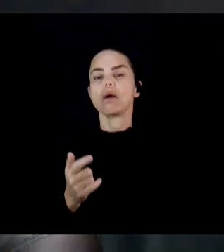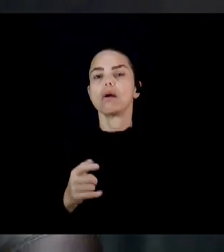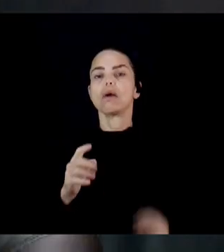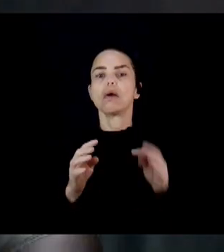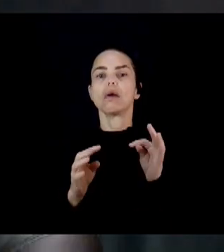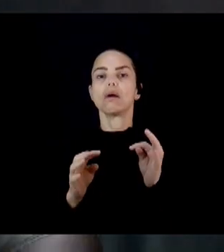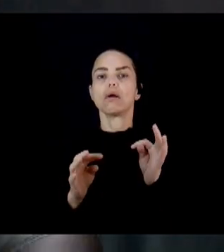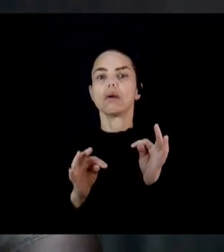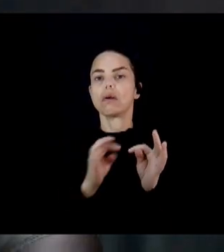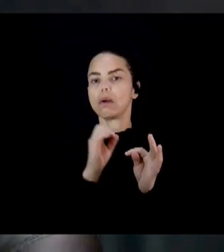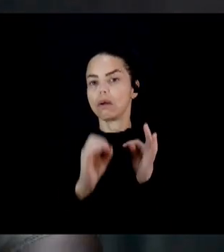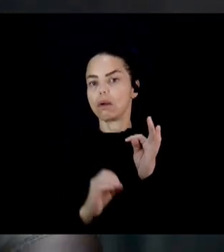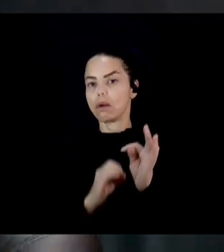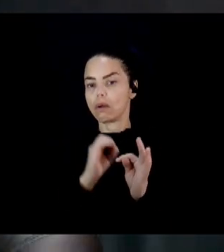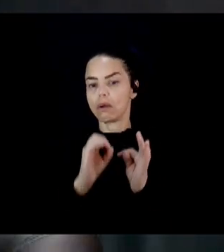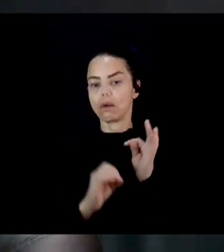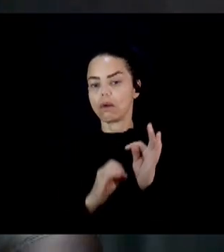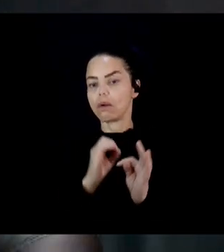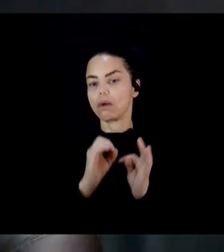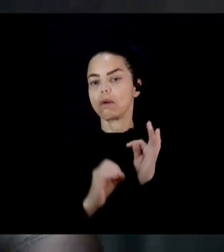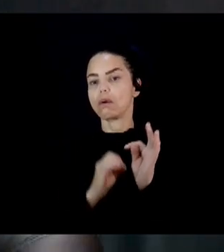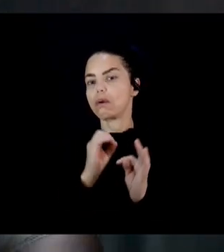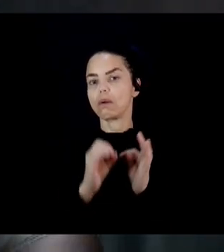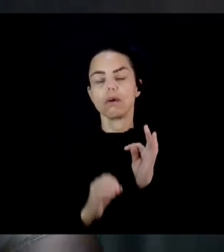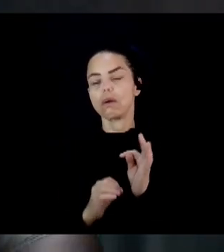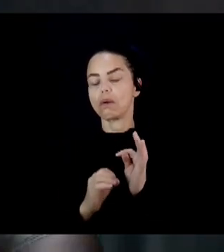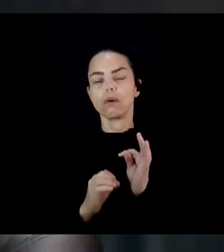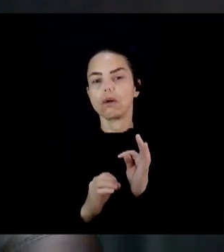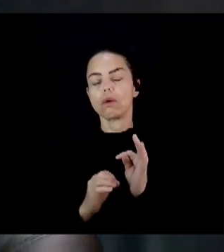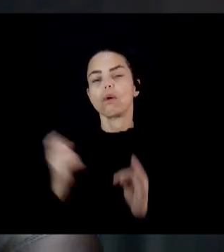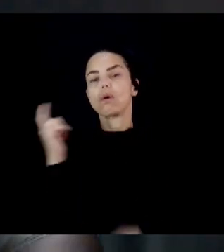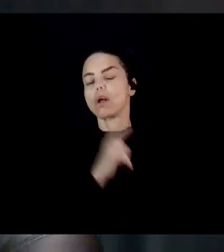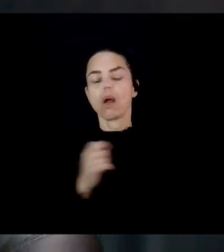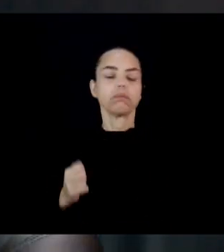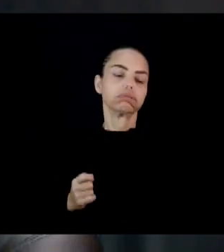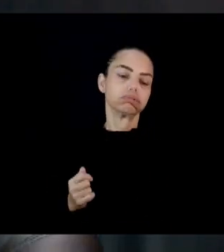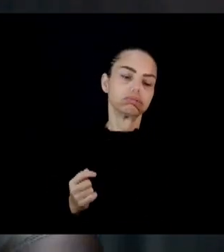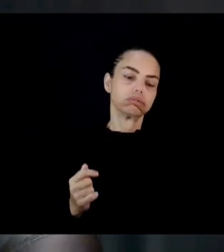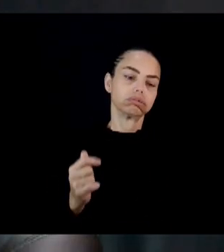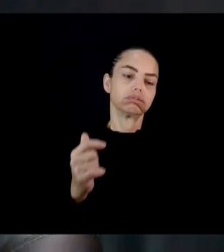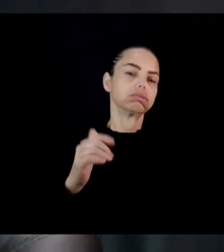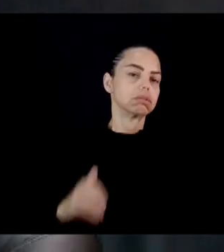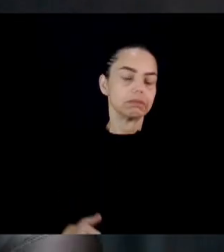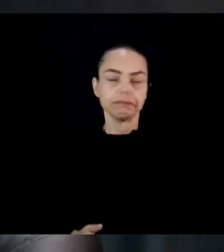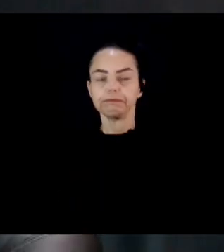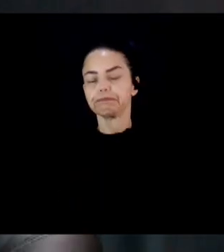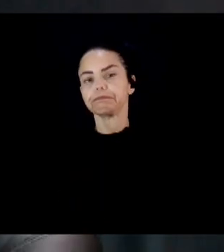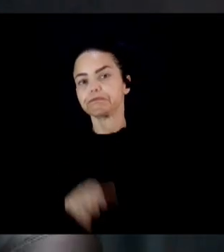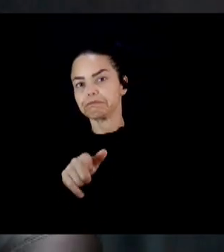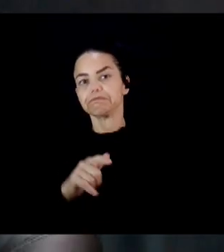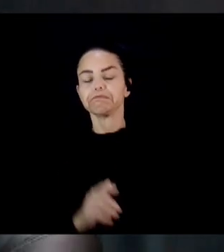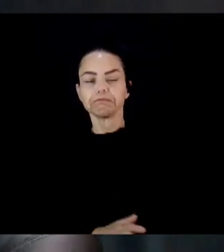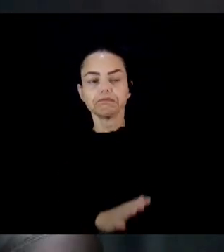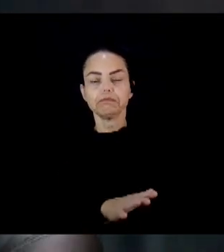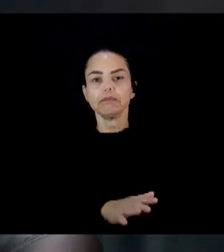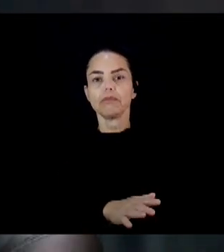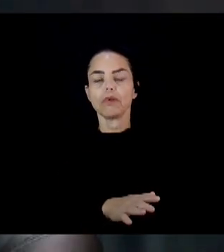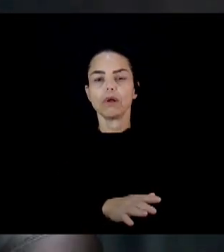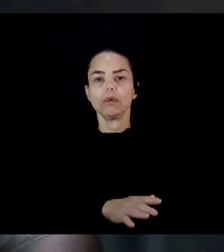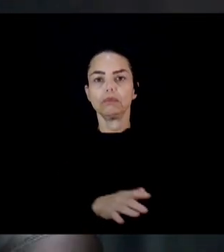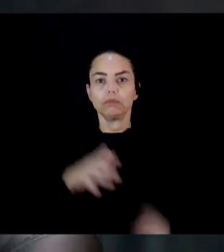gente sabe que a pessoa consegue ter autonomia no resto da vida dela, a vida inteira. mesmo em casos assim de demência,